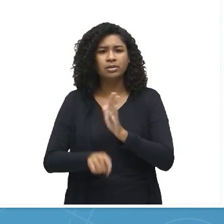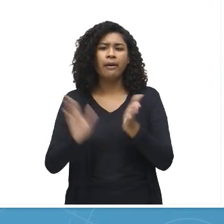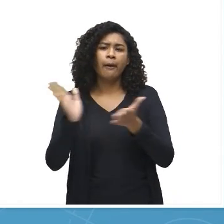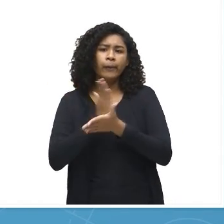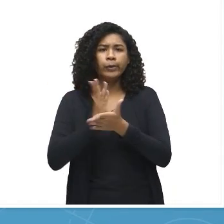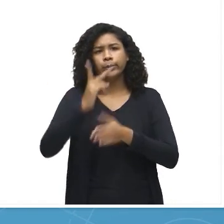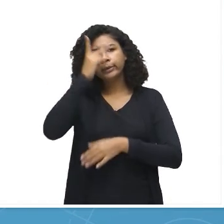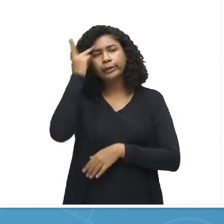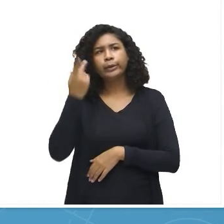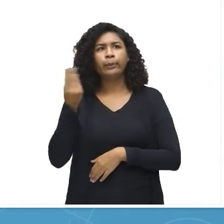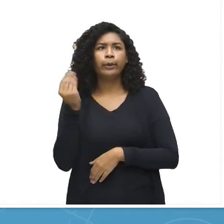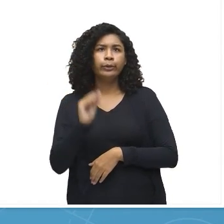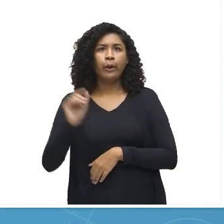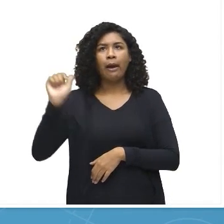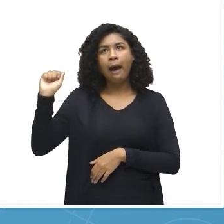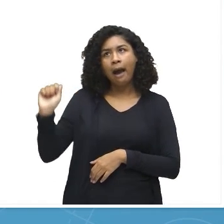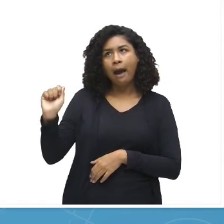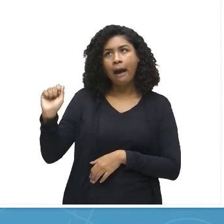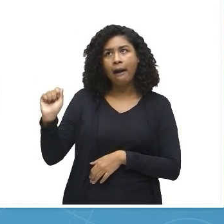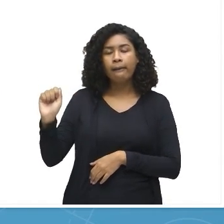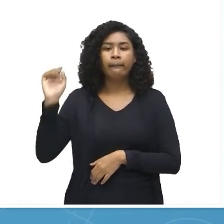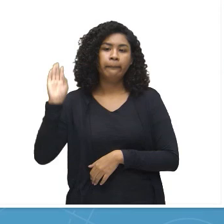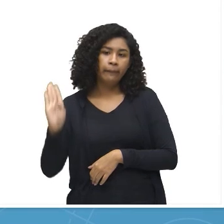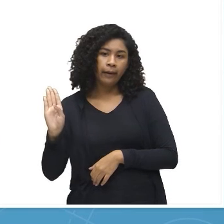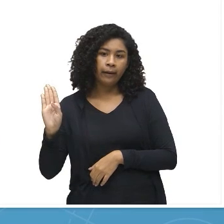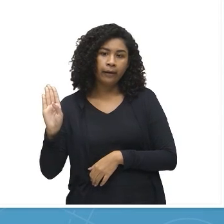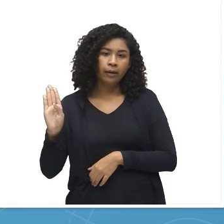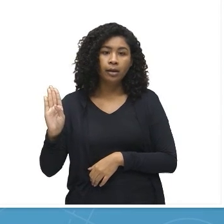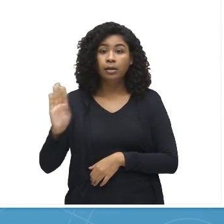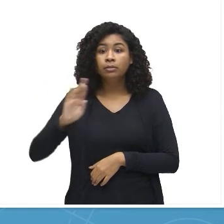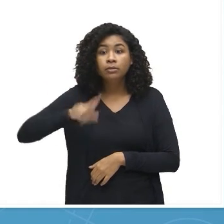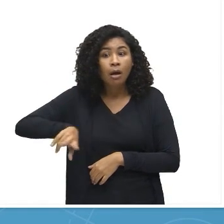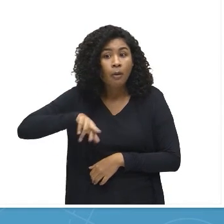letra A, letra B. Não era de